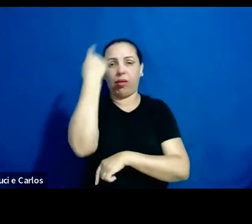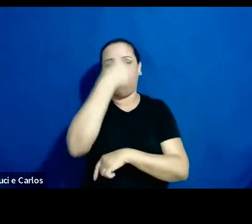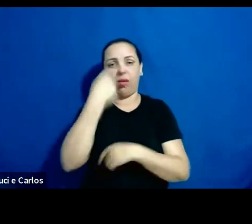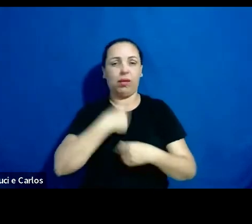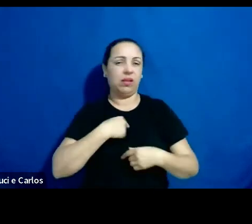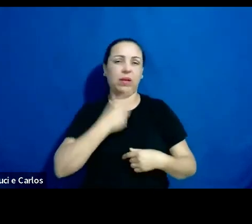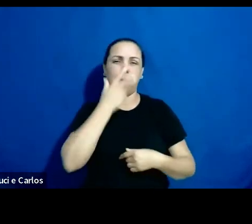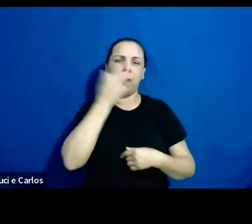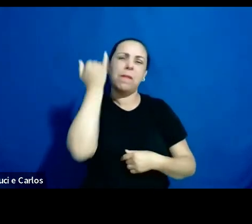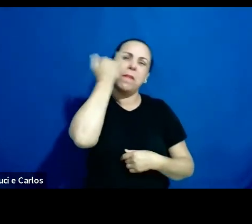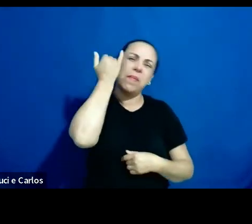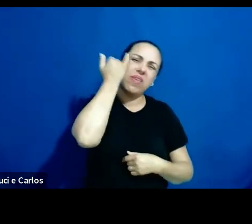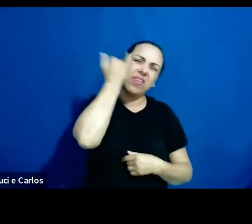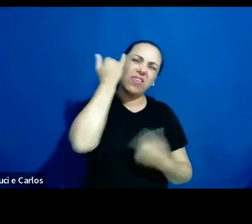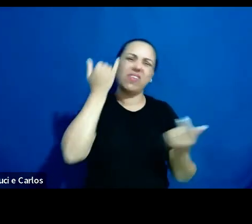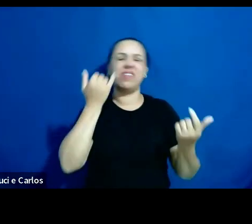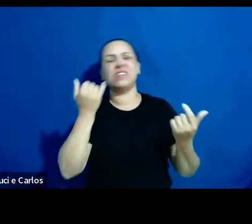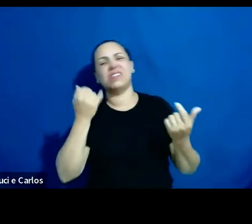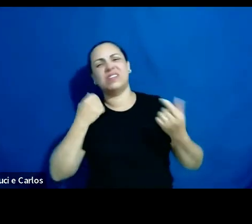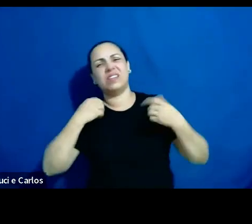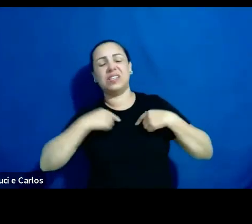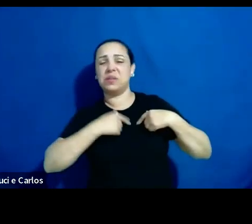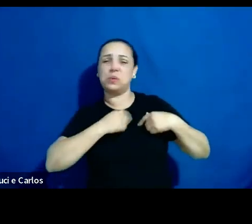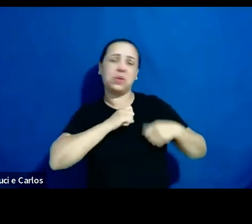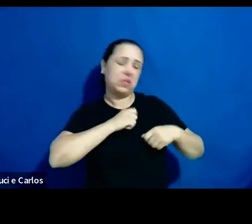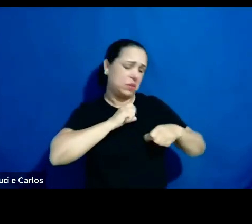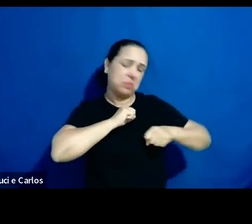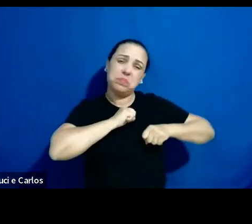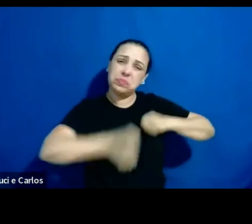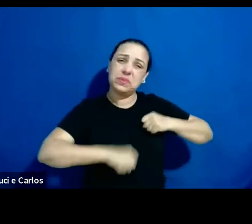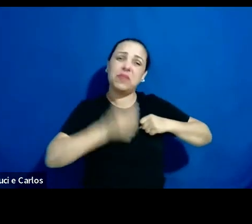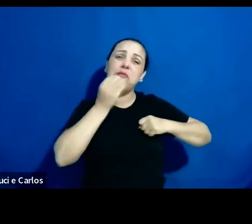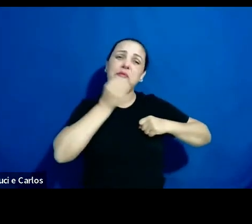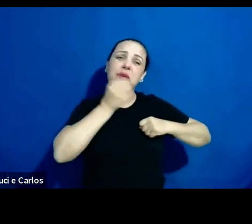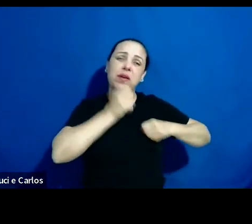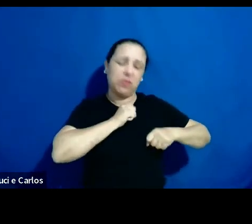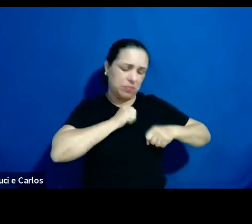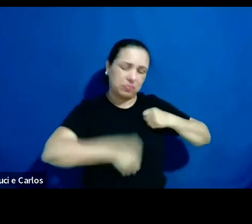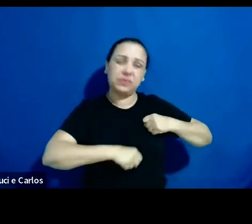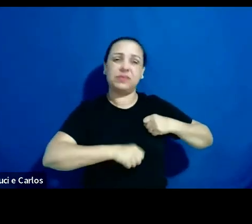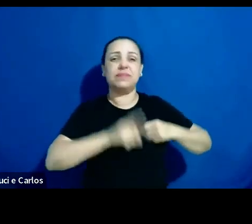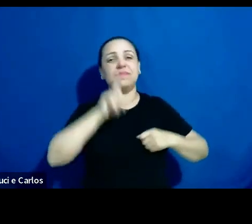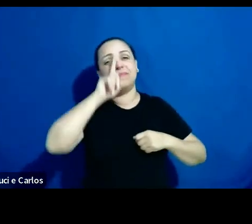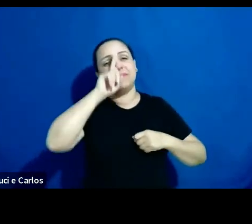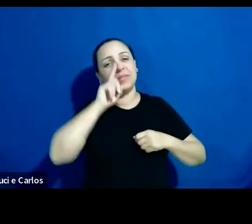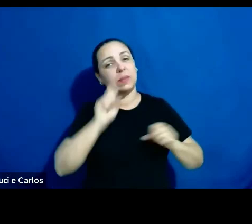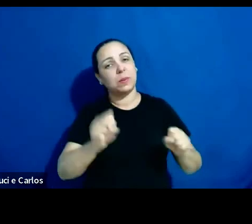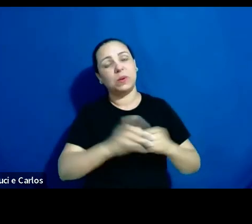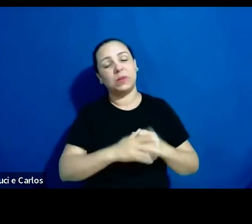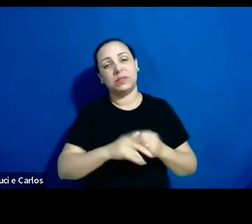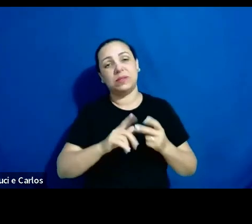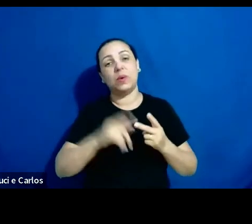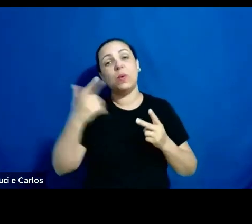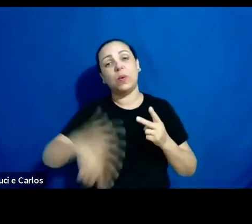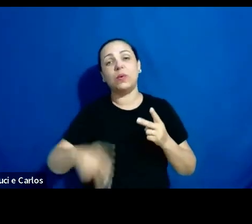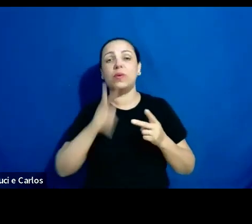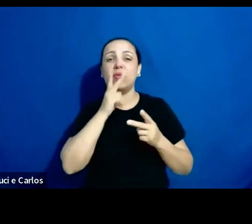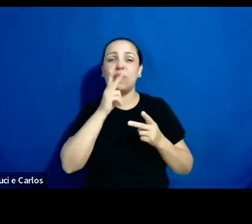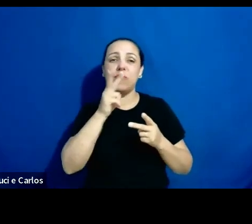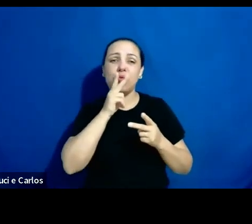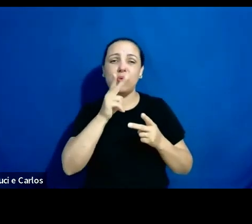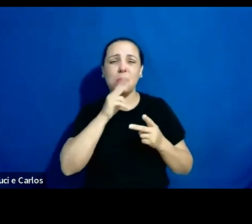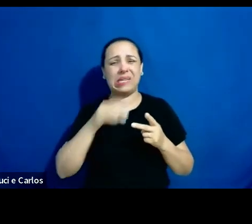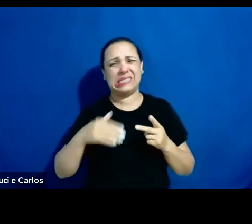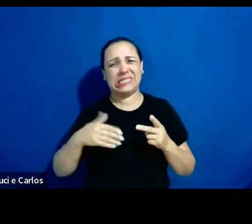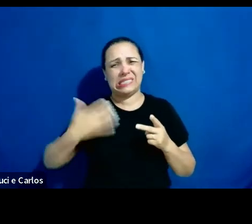bolinha, cigarro, que fumam, né? E também, bebida alcoólica, vai matando